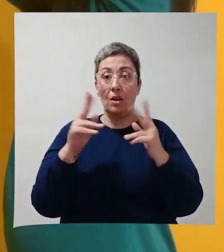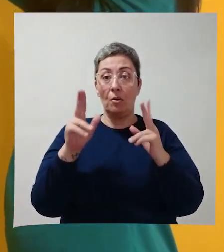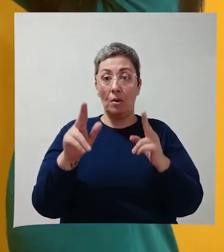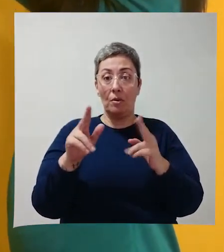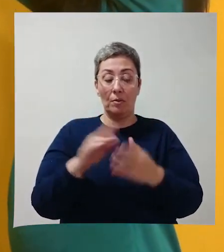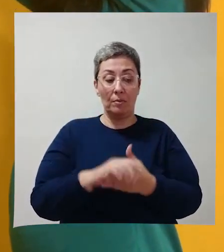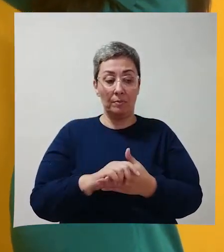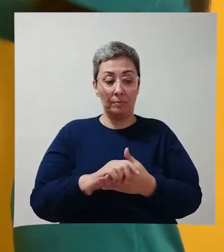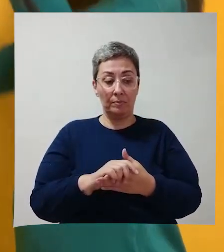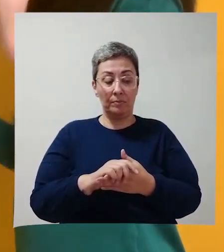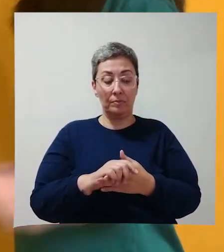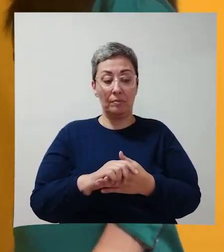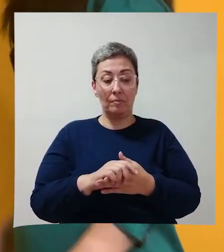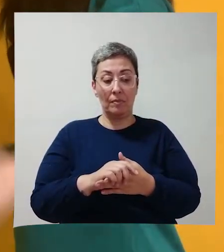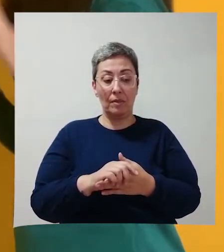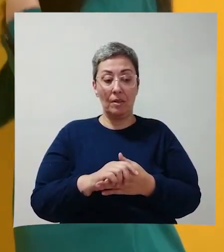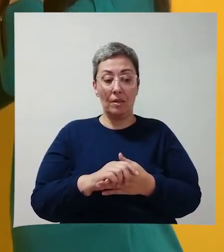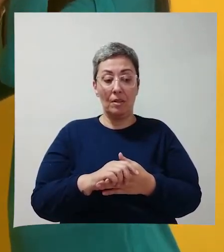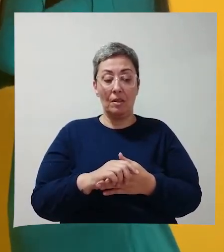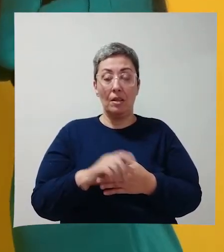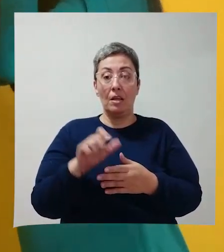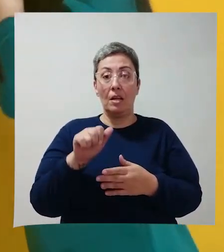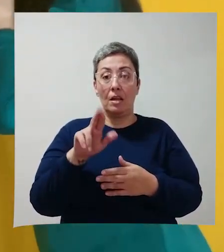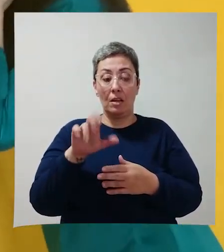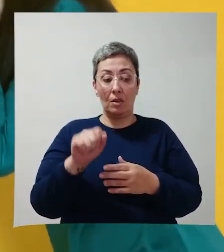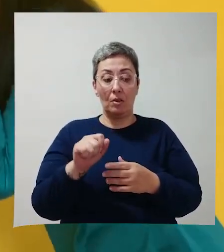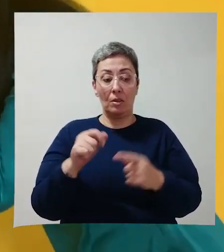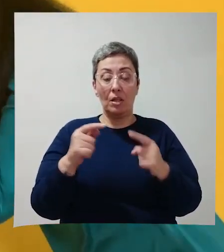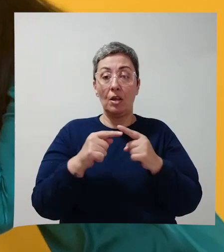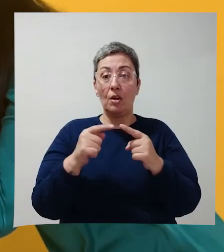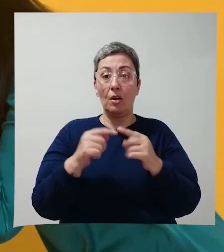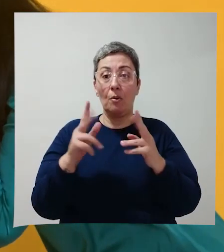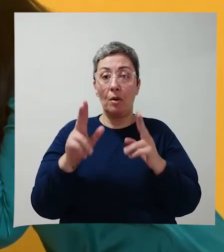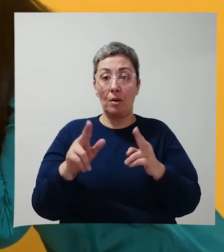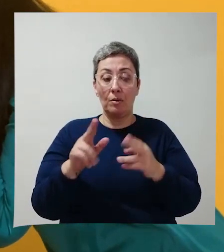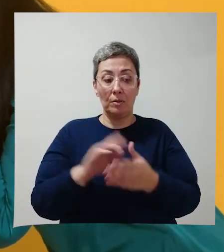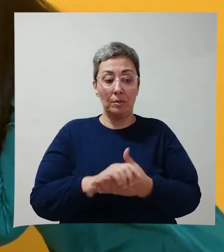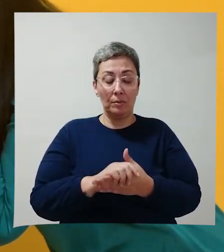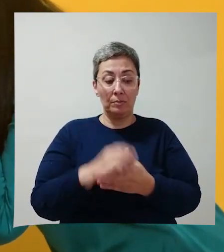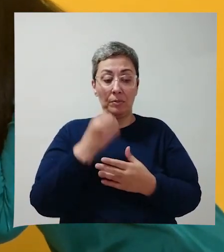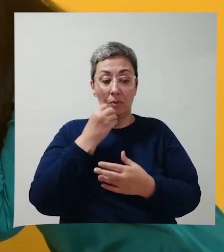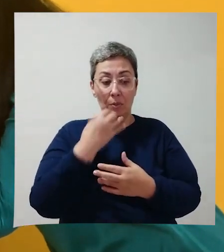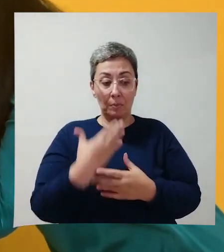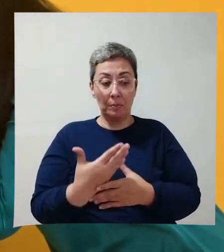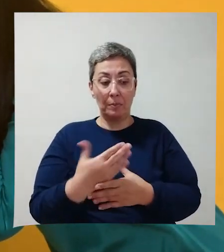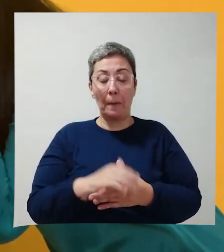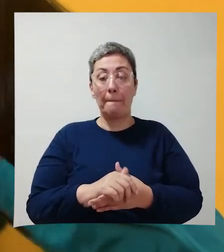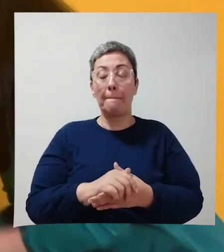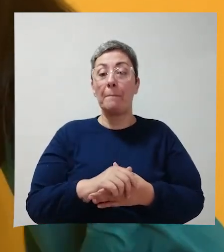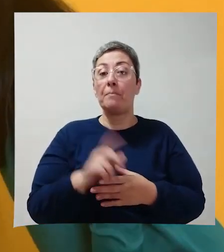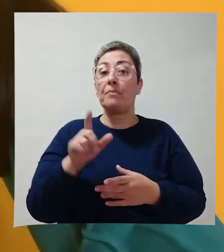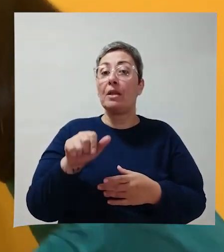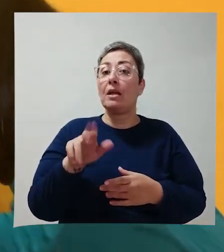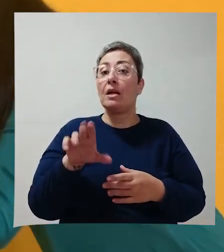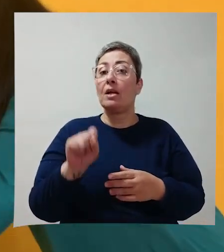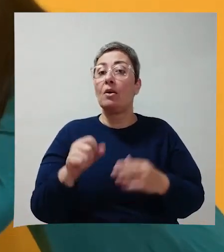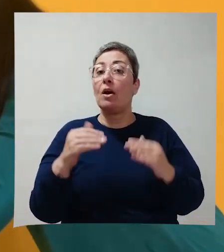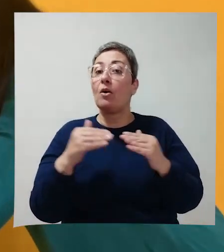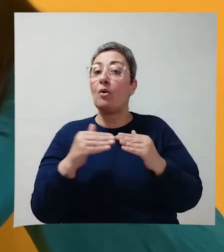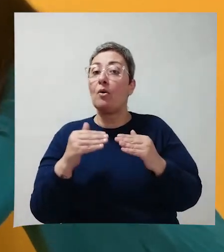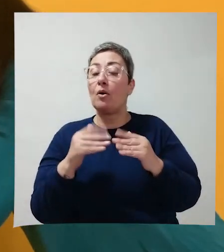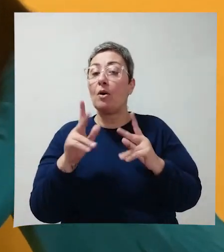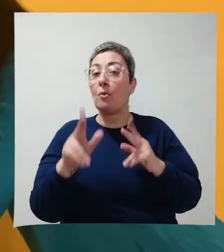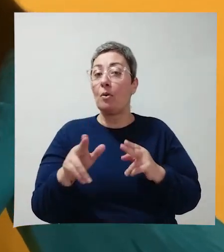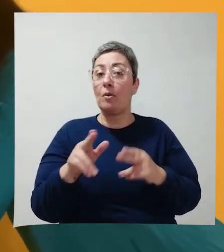igual. Isso. Augusto, faz igual. Muito bem. Augusto,